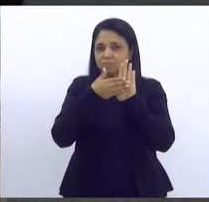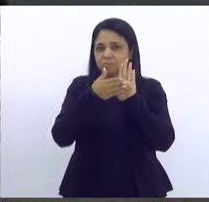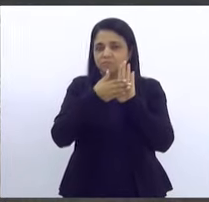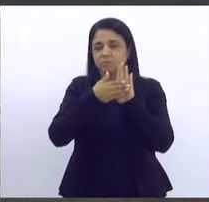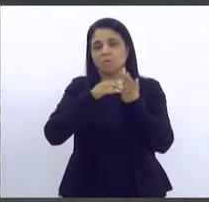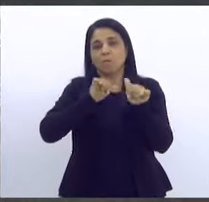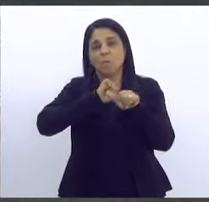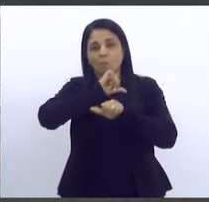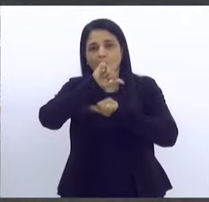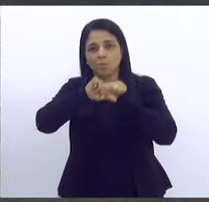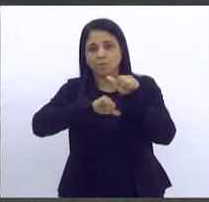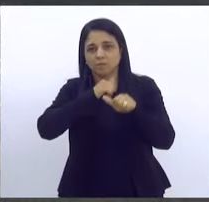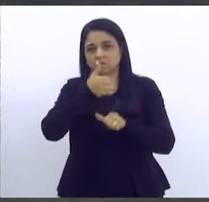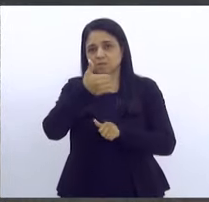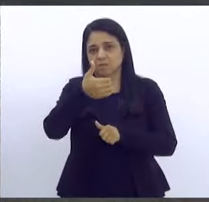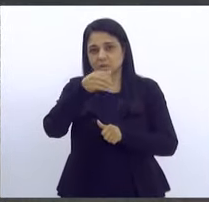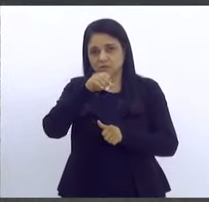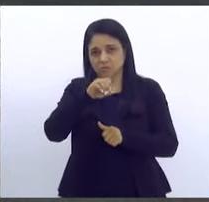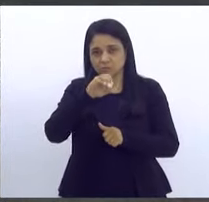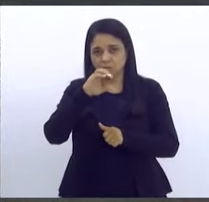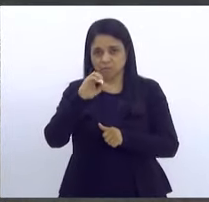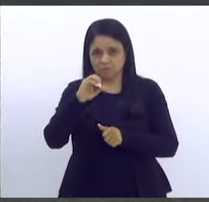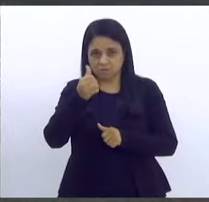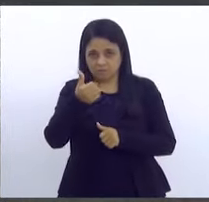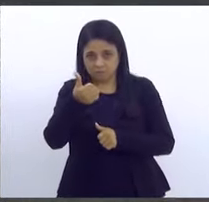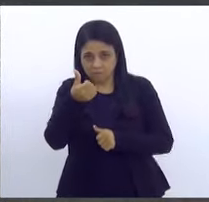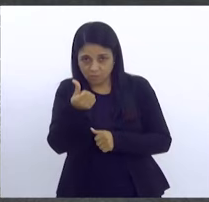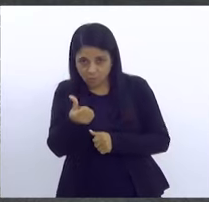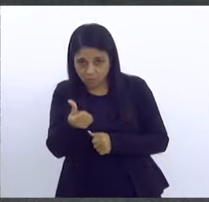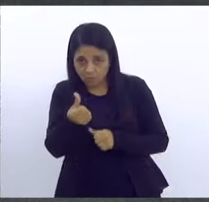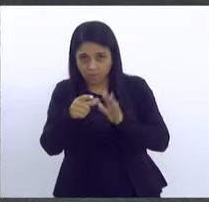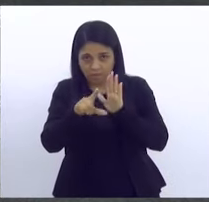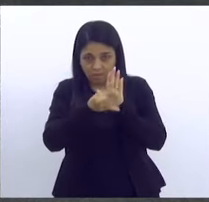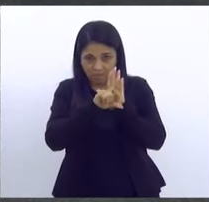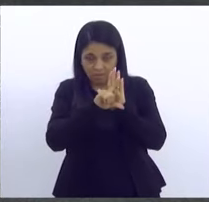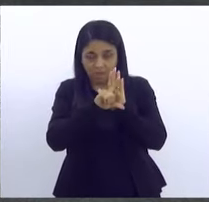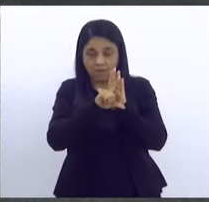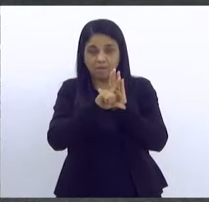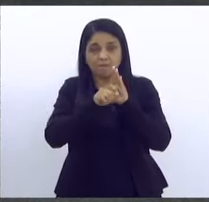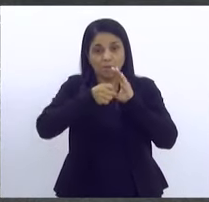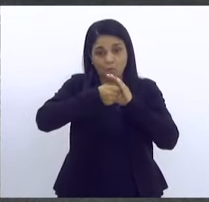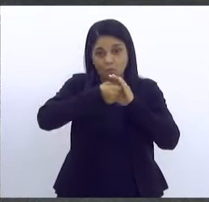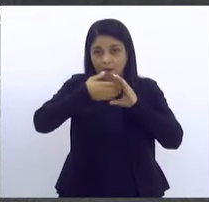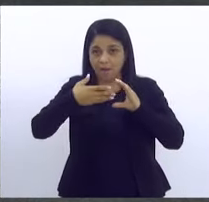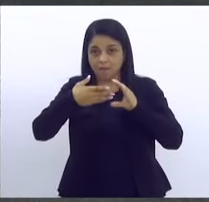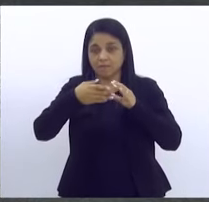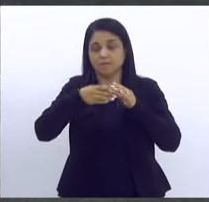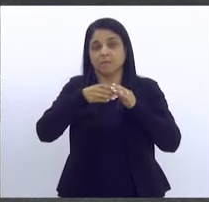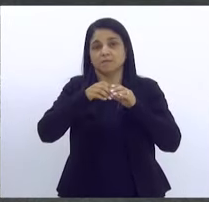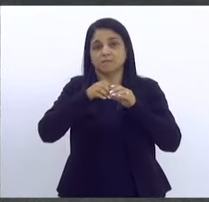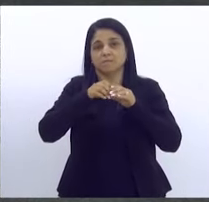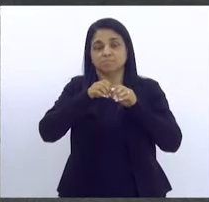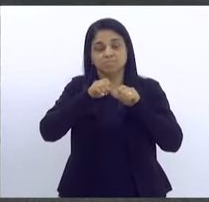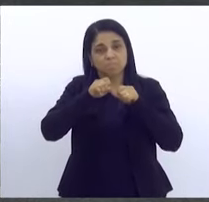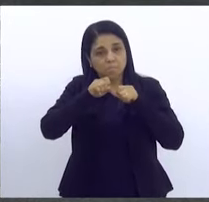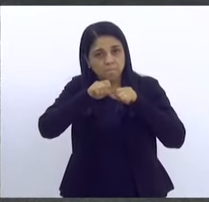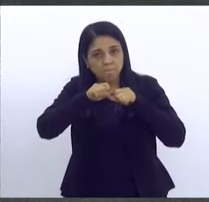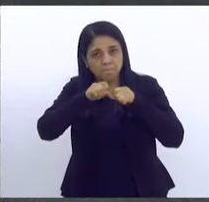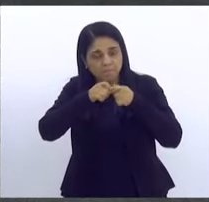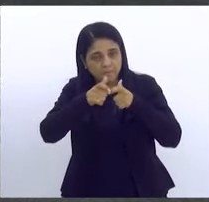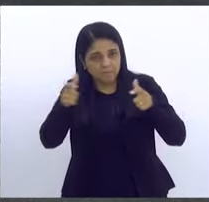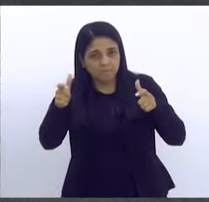mudança da 10.061 e dava um caráter muito mais amplo em consonância com a